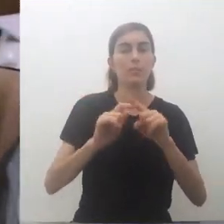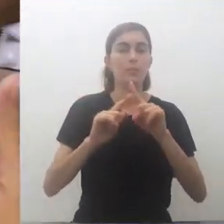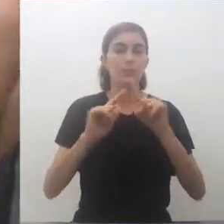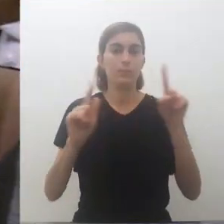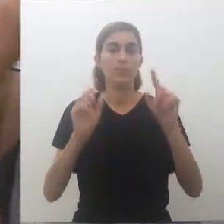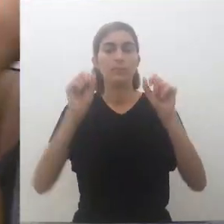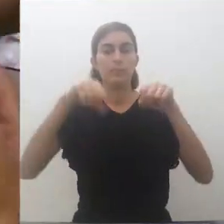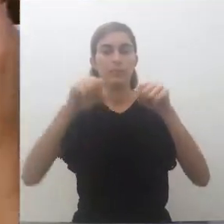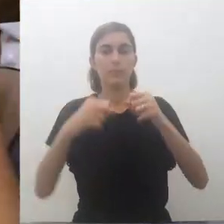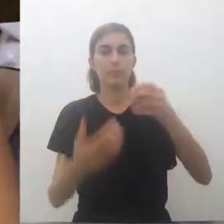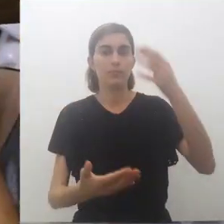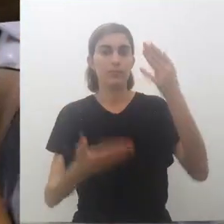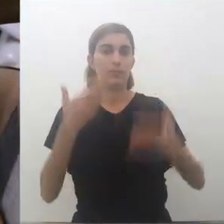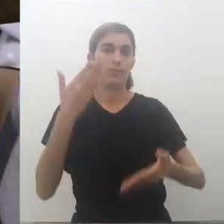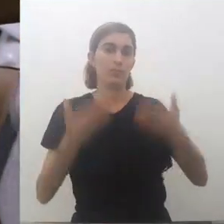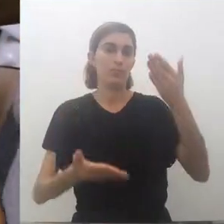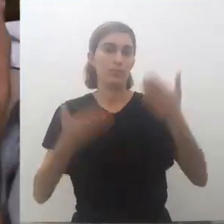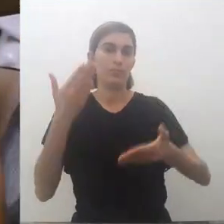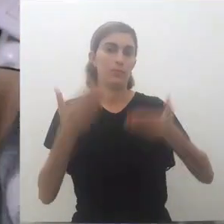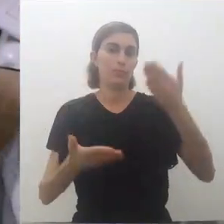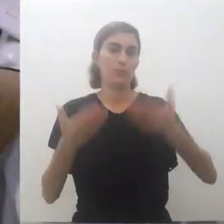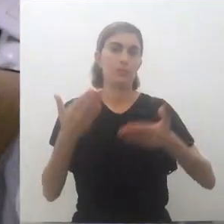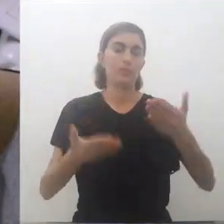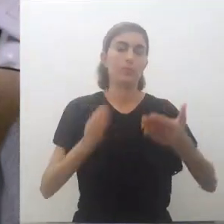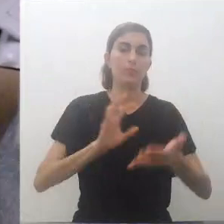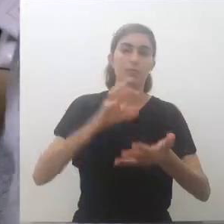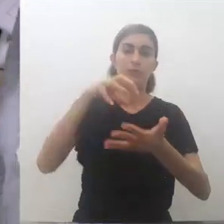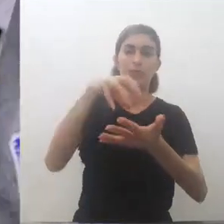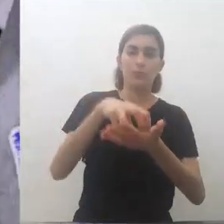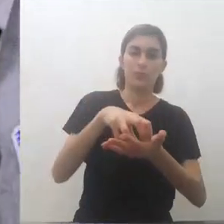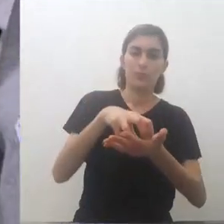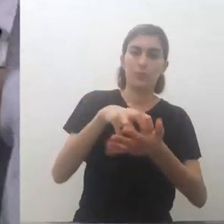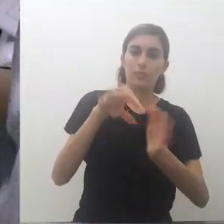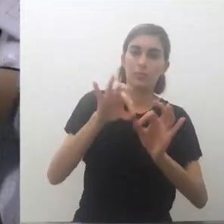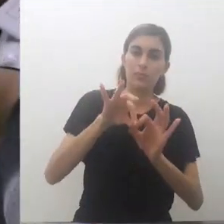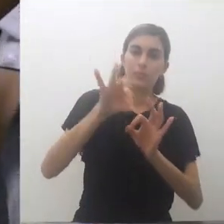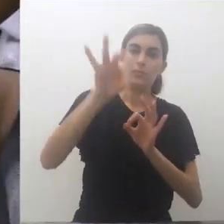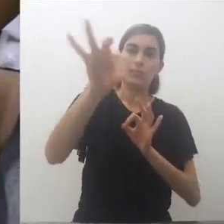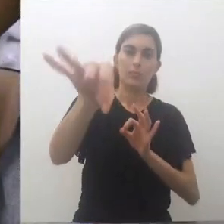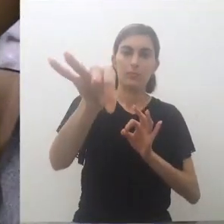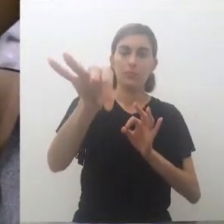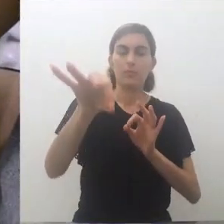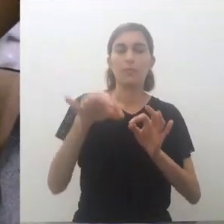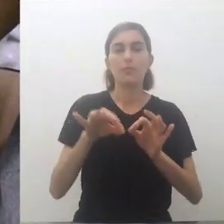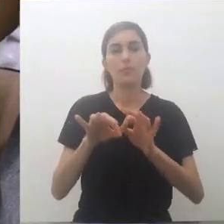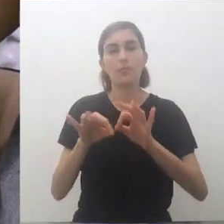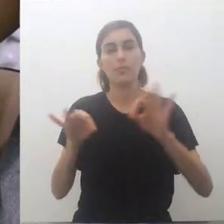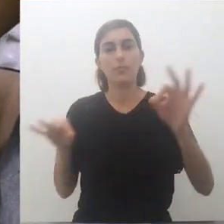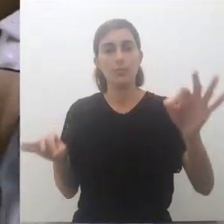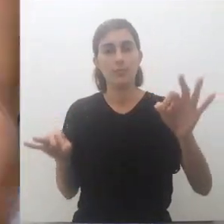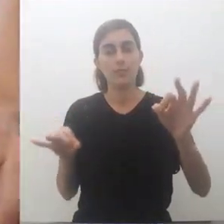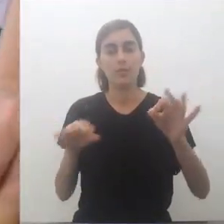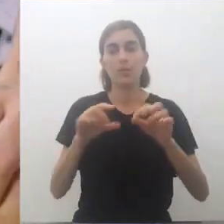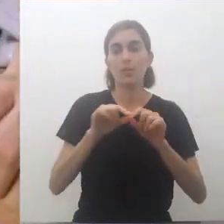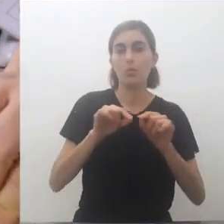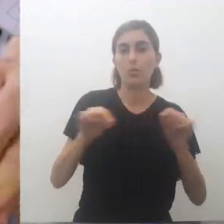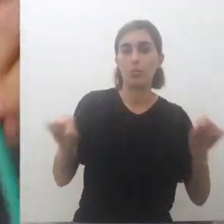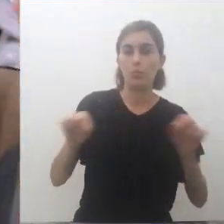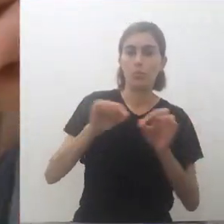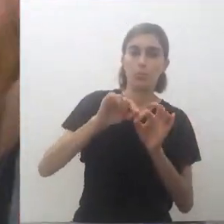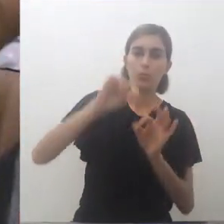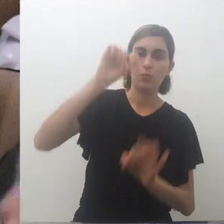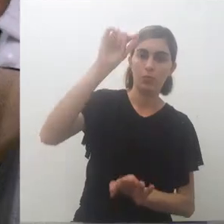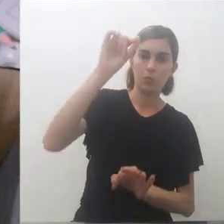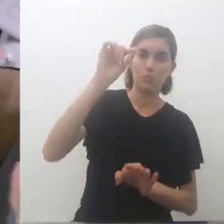equilíbrio de centro, distanciamento, mas é uma linha horizontal direta, que